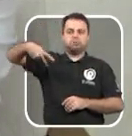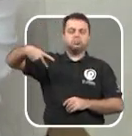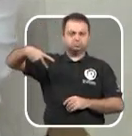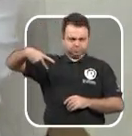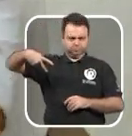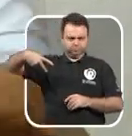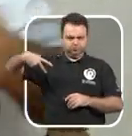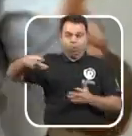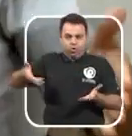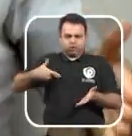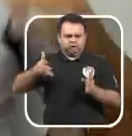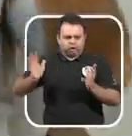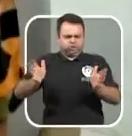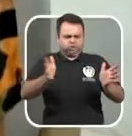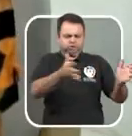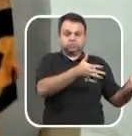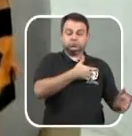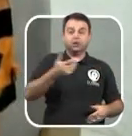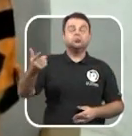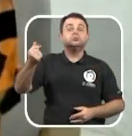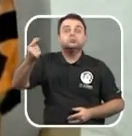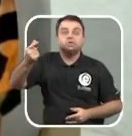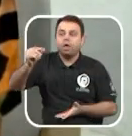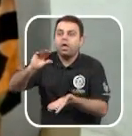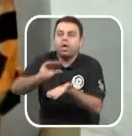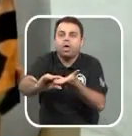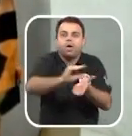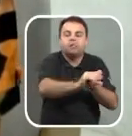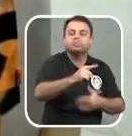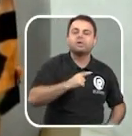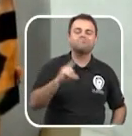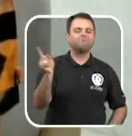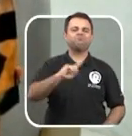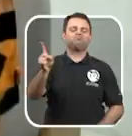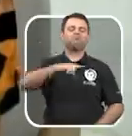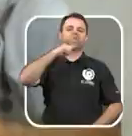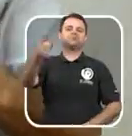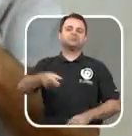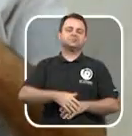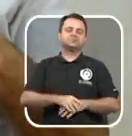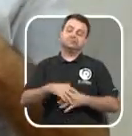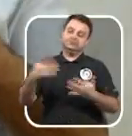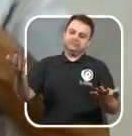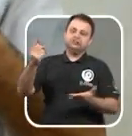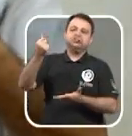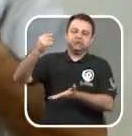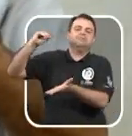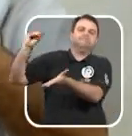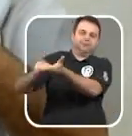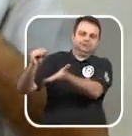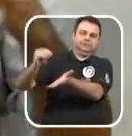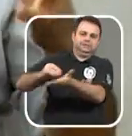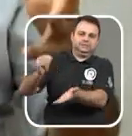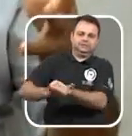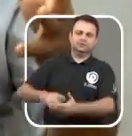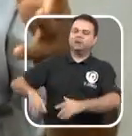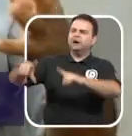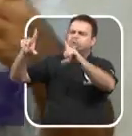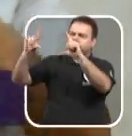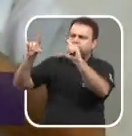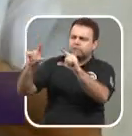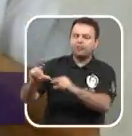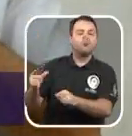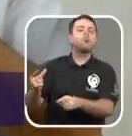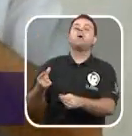caixa para pagar todo mundo? Então, a gente tem um déficit gigante. Como é que você diminui esse déficit? Você tem que fazer uma